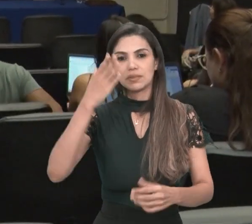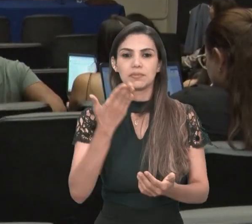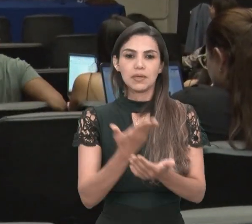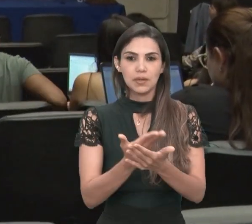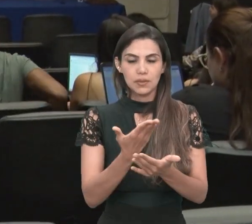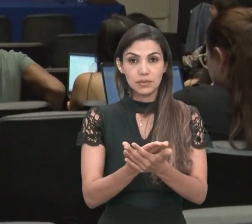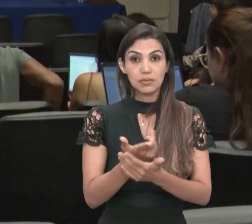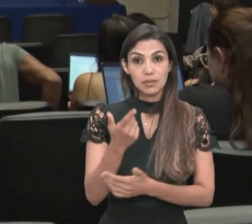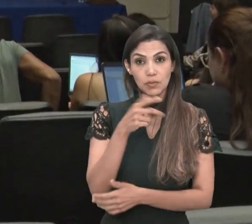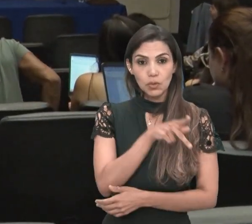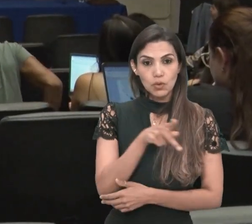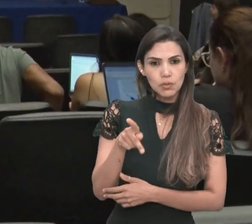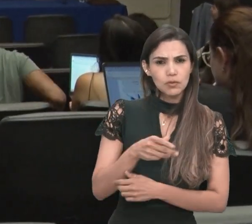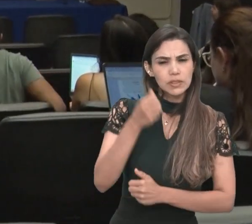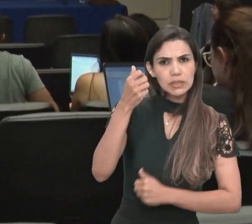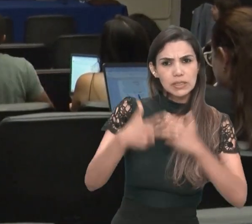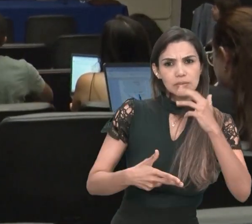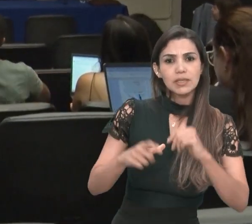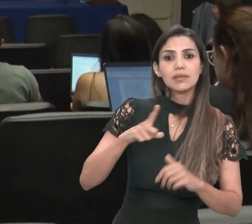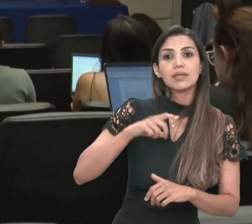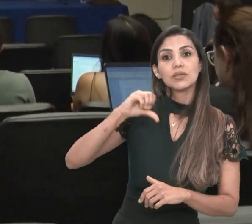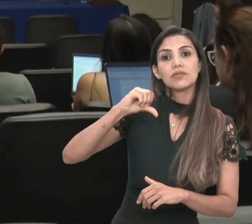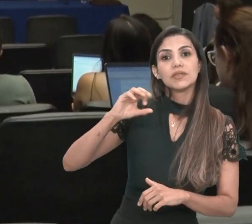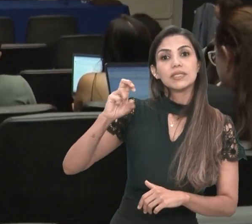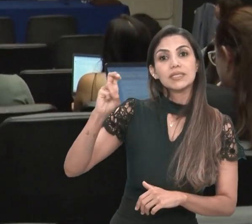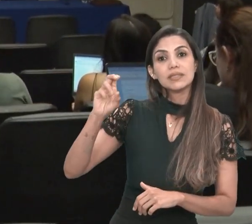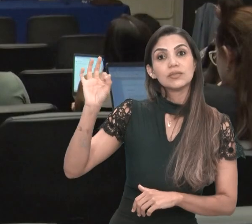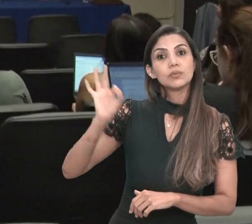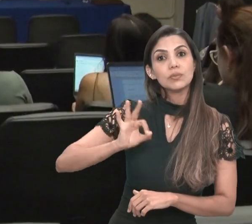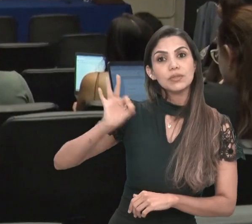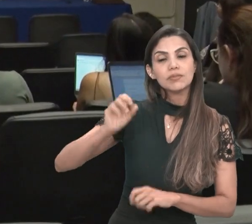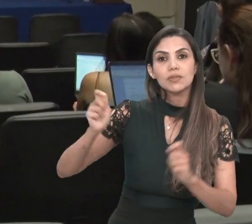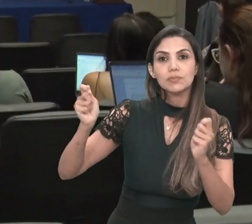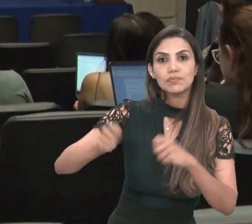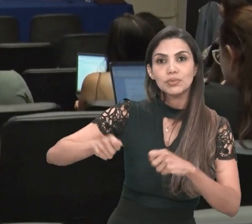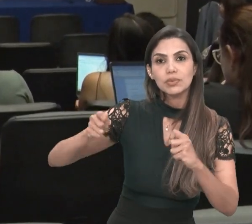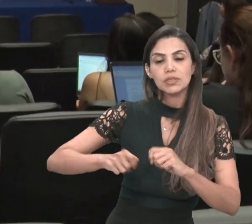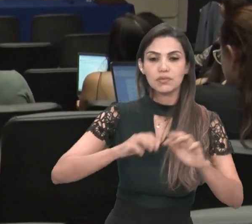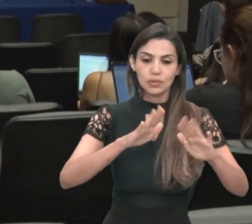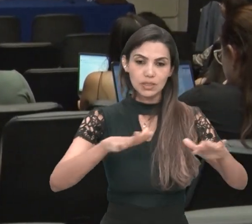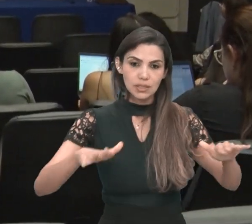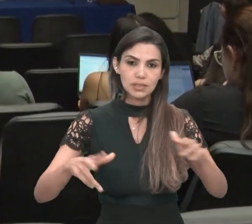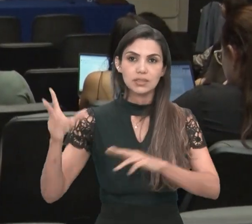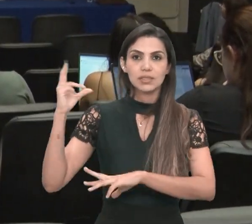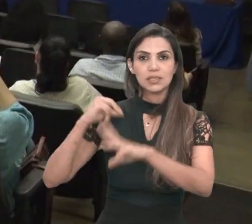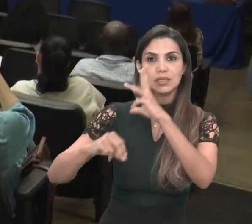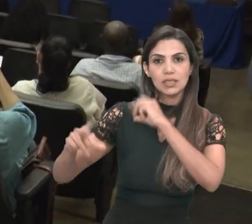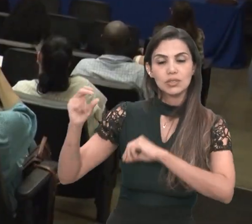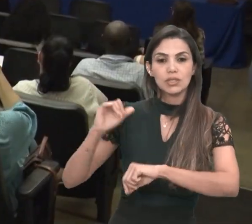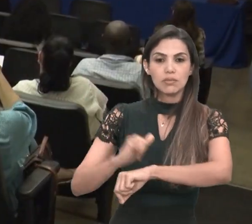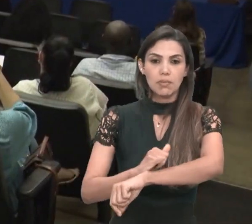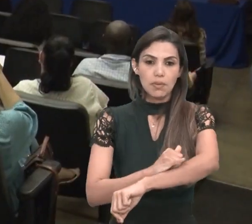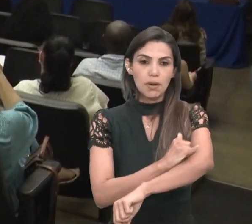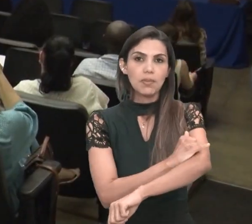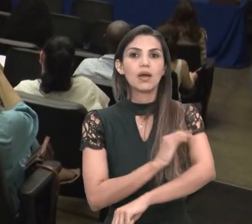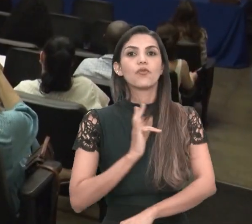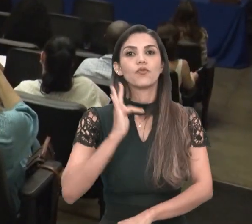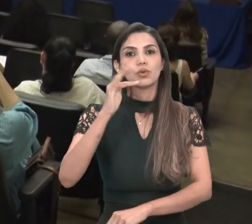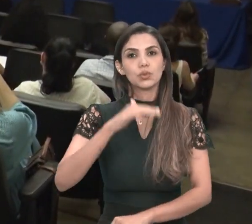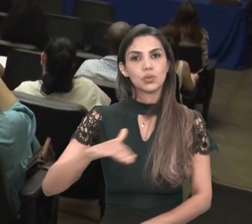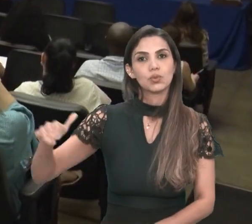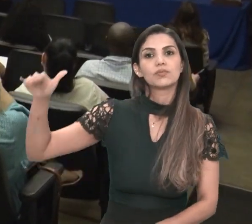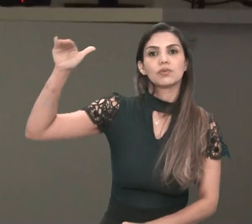há 95% de probabilidade das crianças e adolescentes obesas serem também